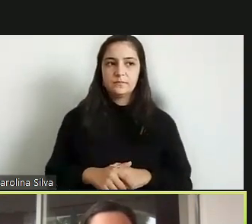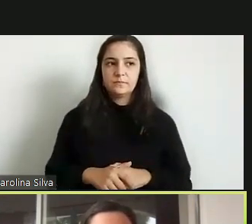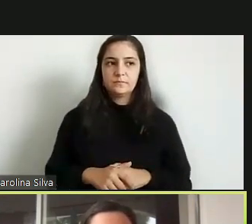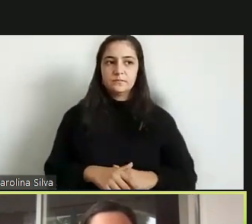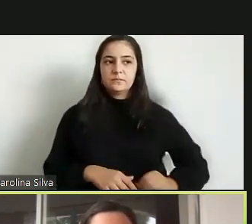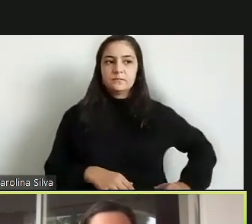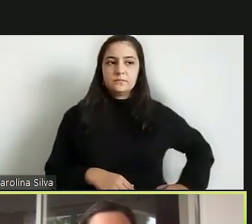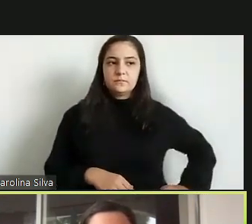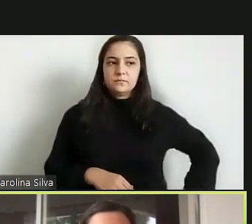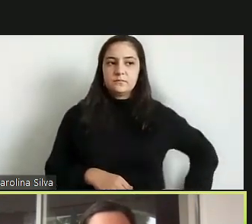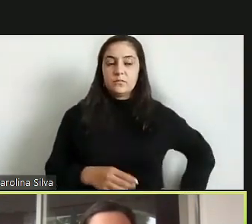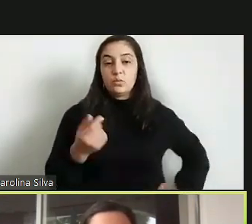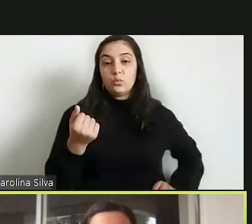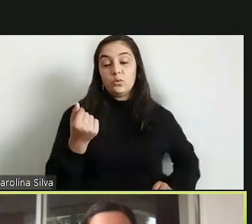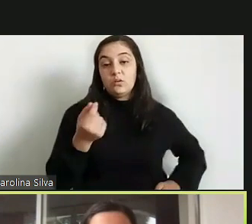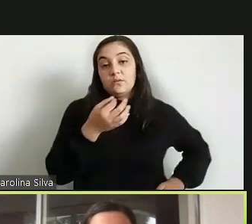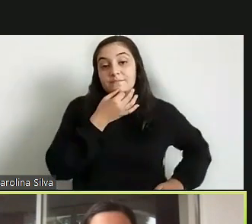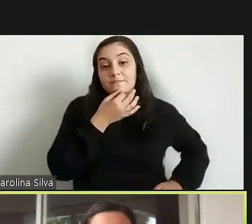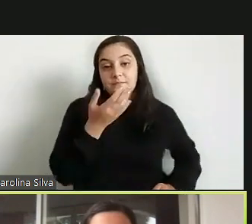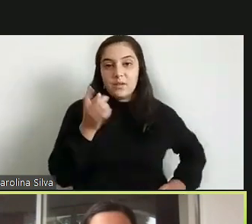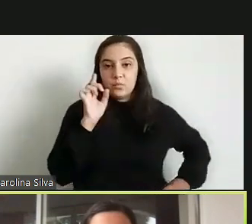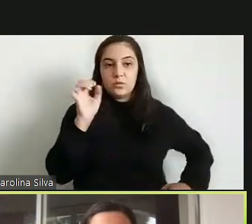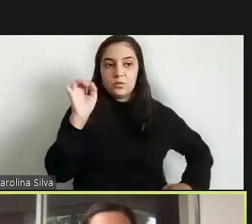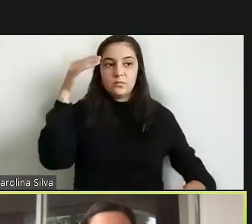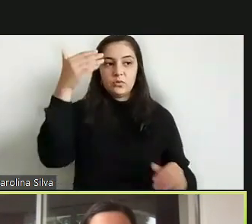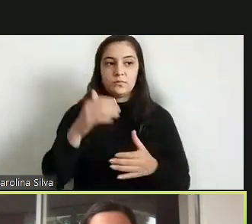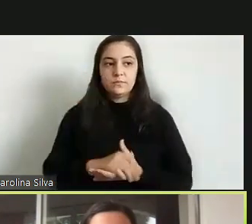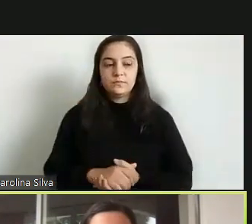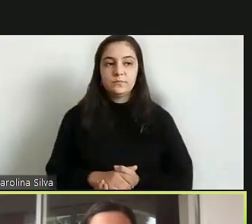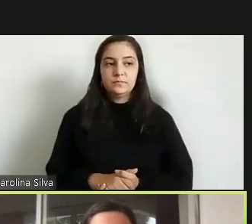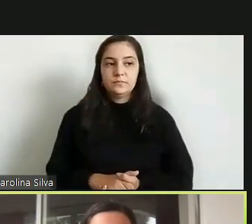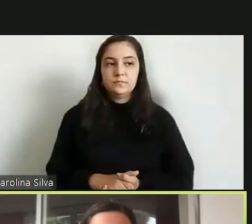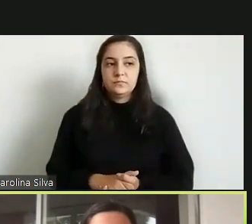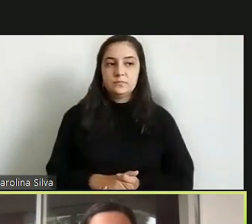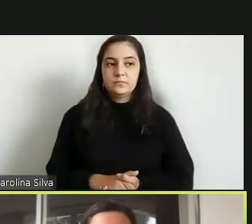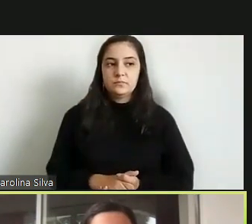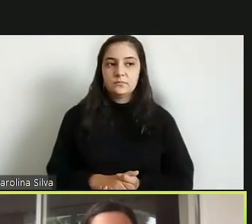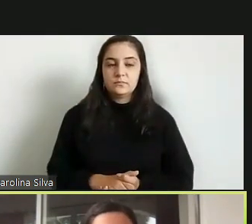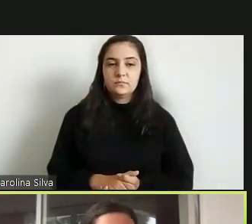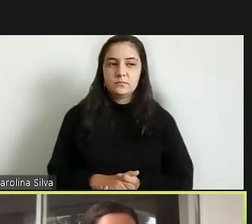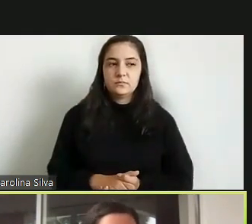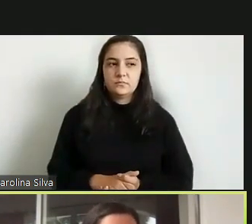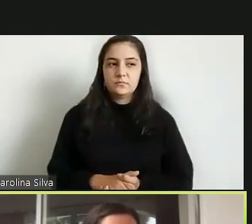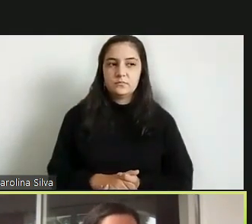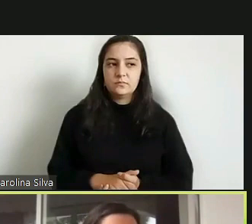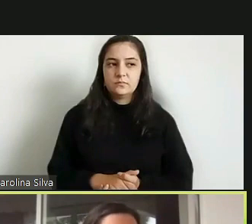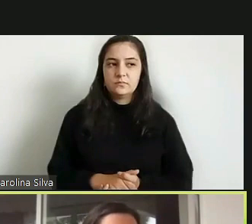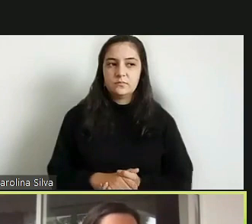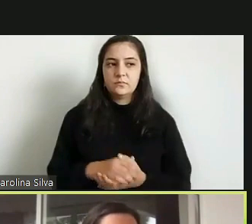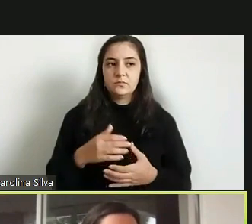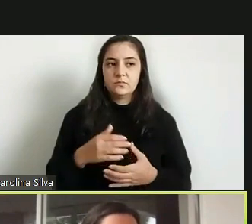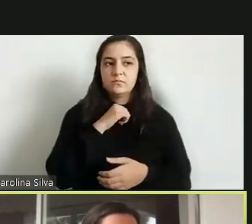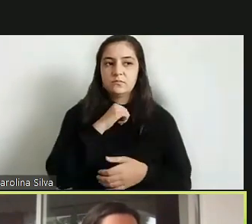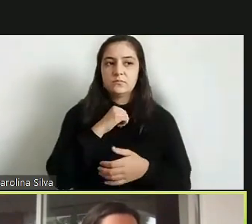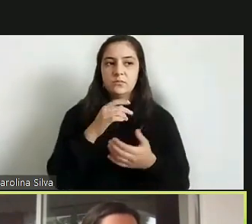Quando o dinheiro manda. Não somos nós. É indiferente nós termos